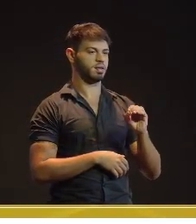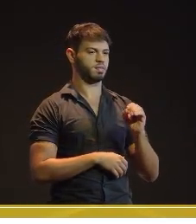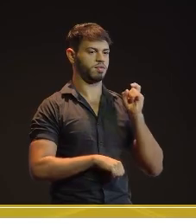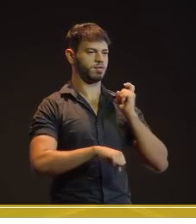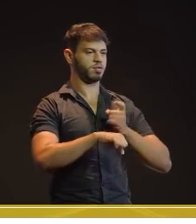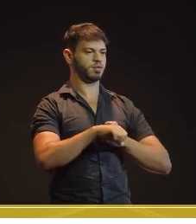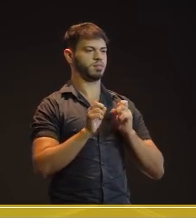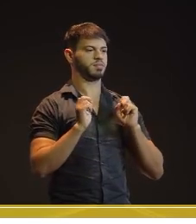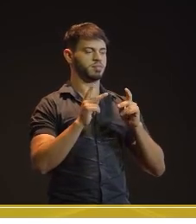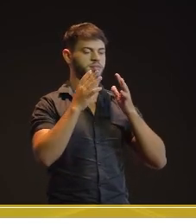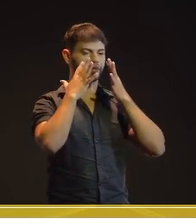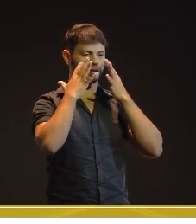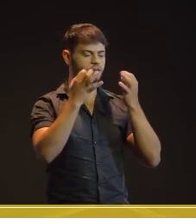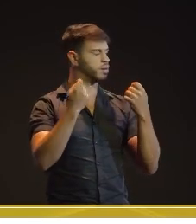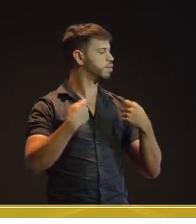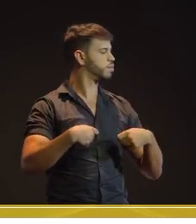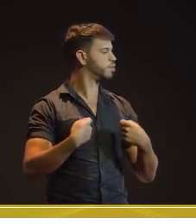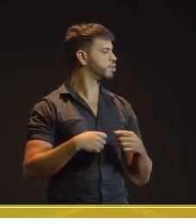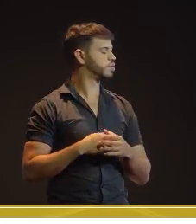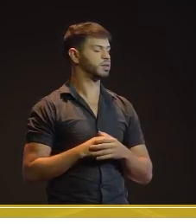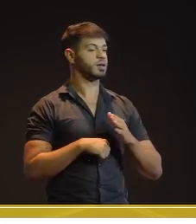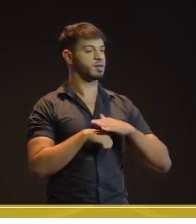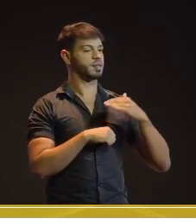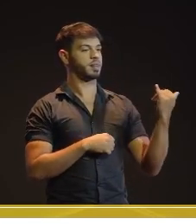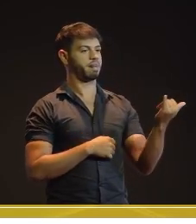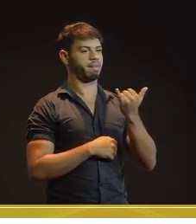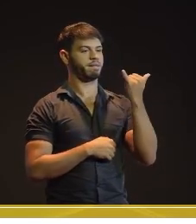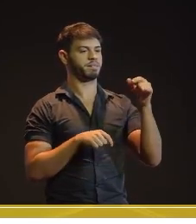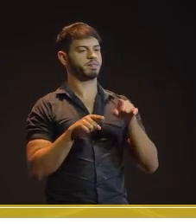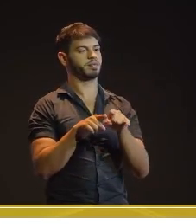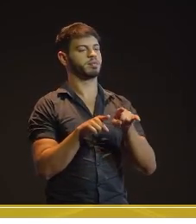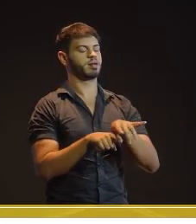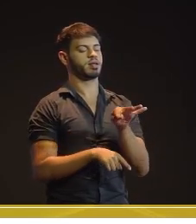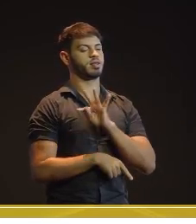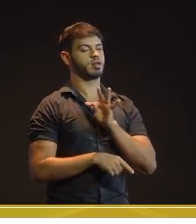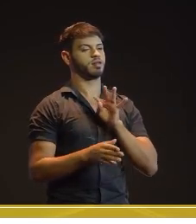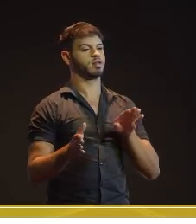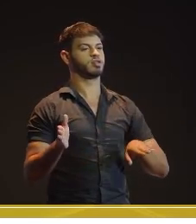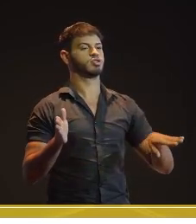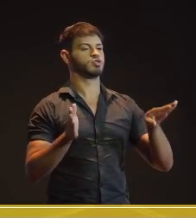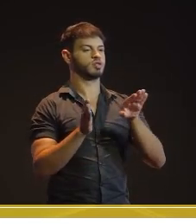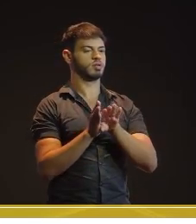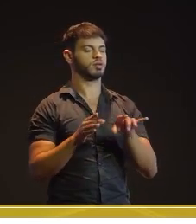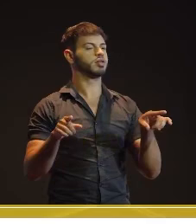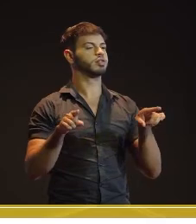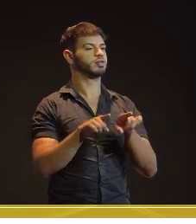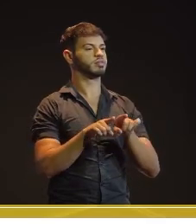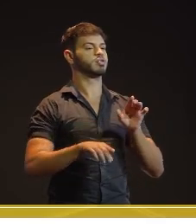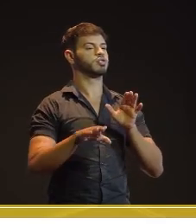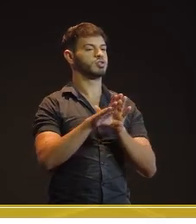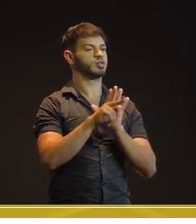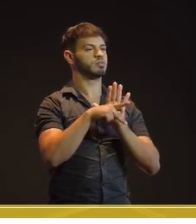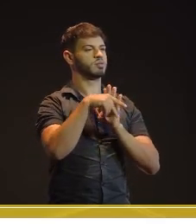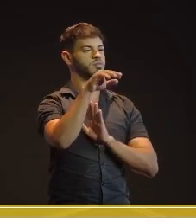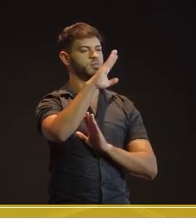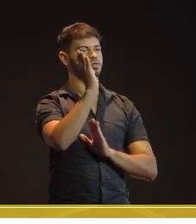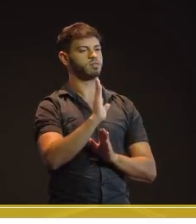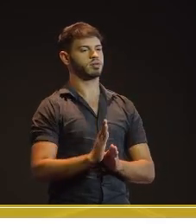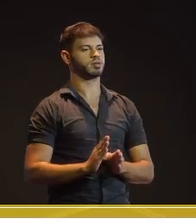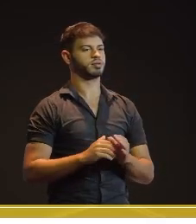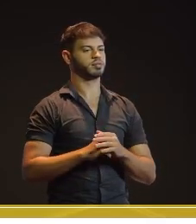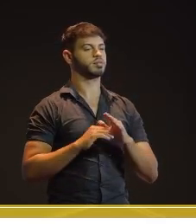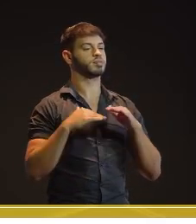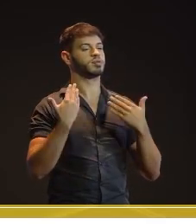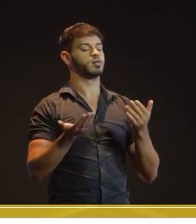Ok? Fiquem atentos a isso. Isso é importante nas novas tecnologias que estão chegando. Tem tecnologia ABC chegando no Brasil. Né? Tem